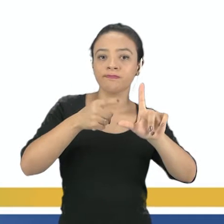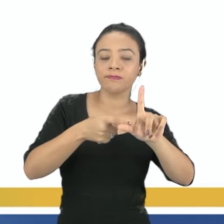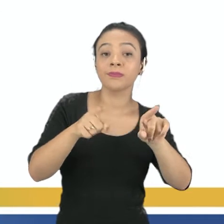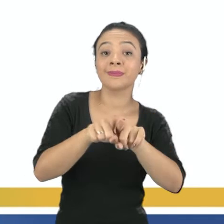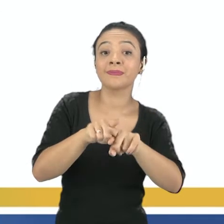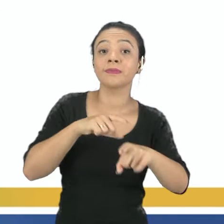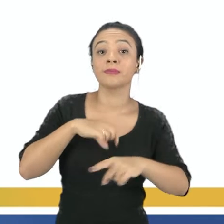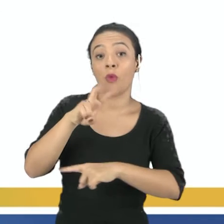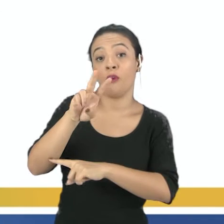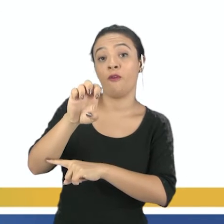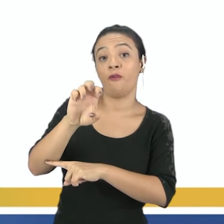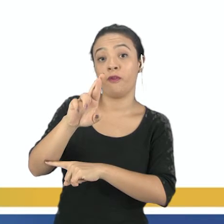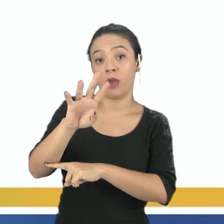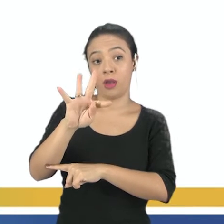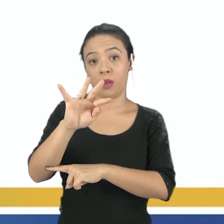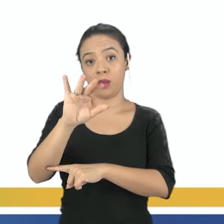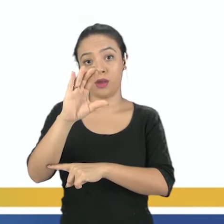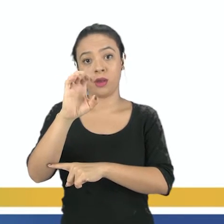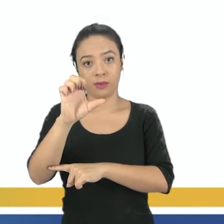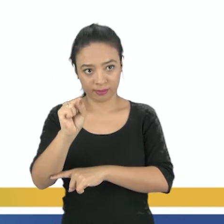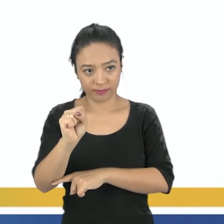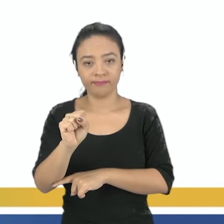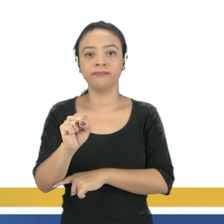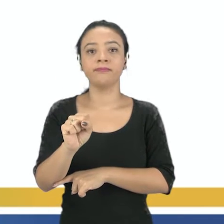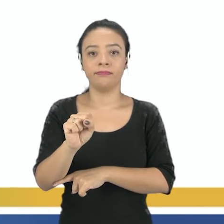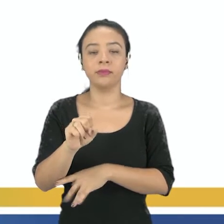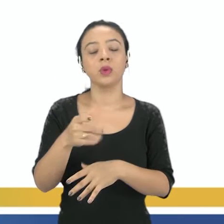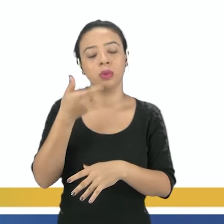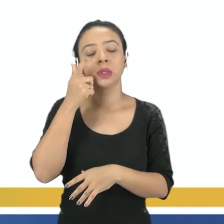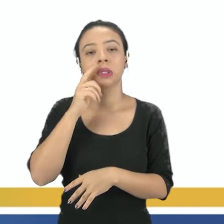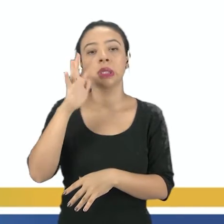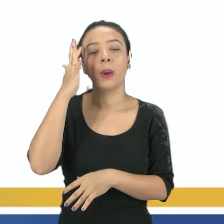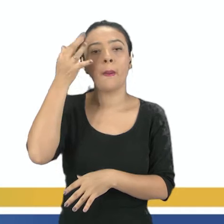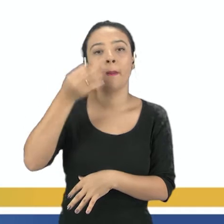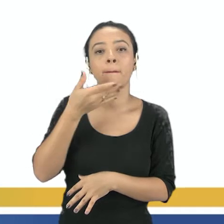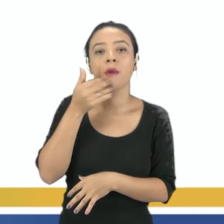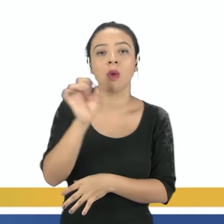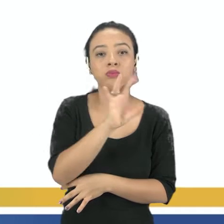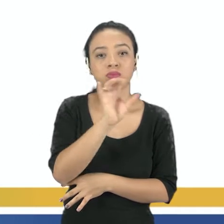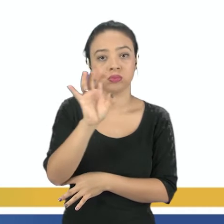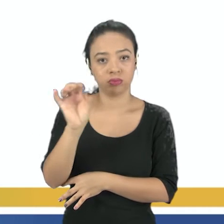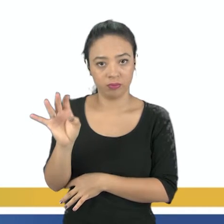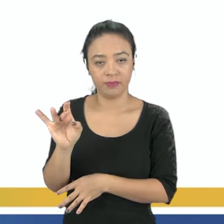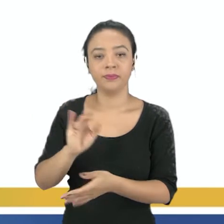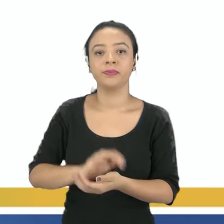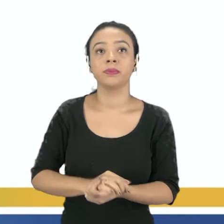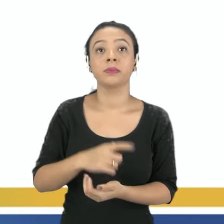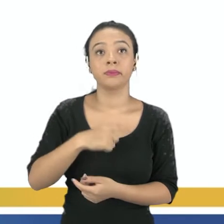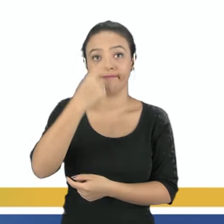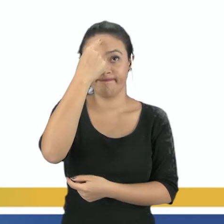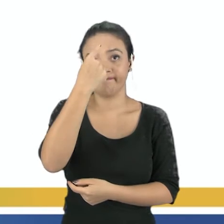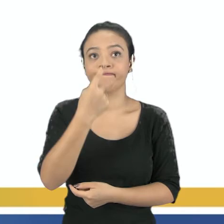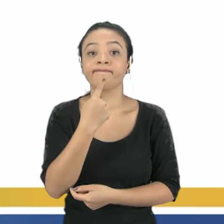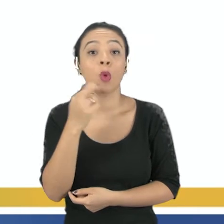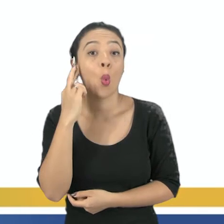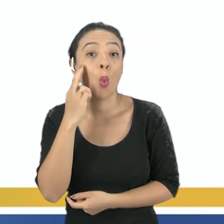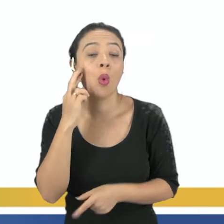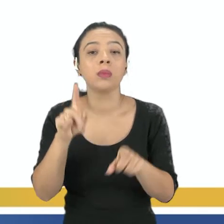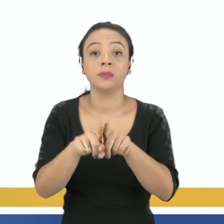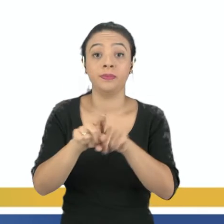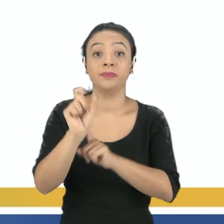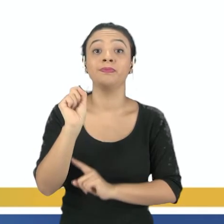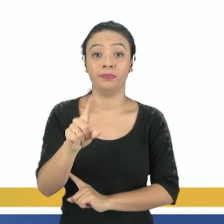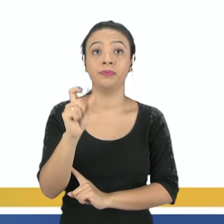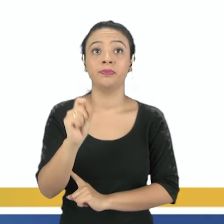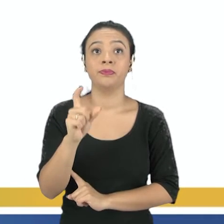e nós temos também os vértices desse o Lu Então nós vamos entender melhor cada um deles está nós temos uma figura rosa e uma figura